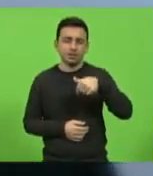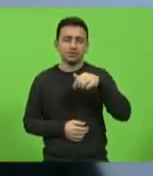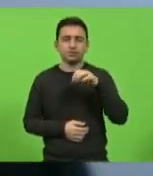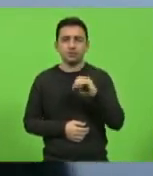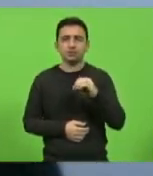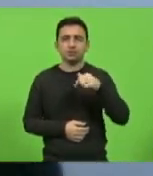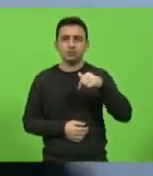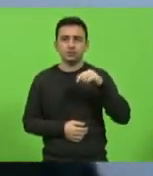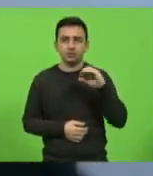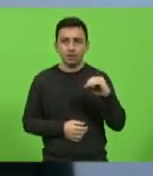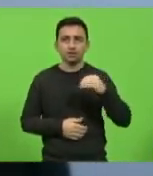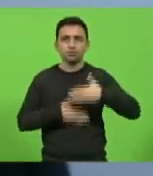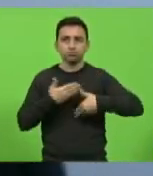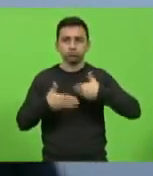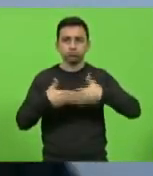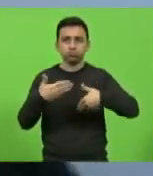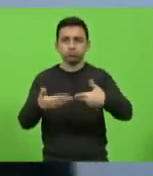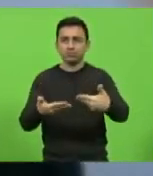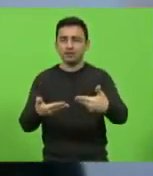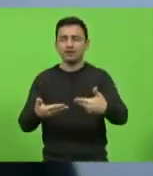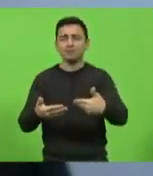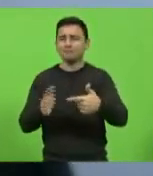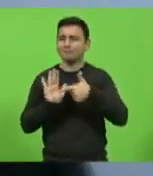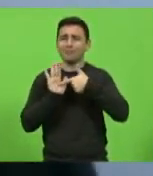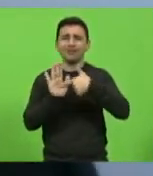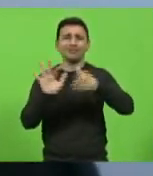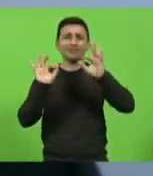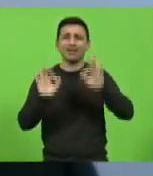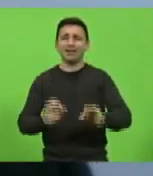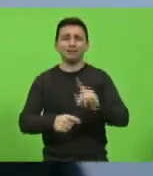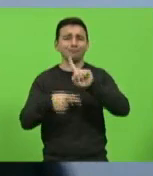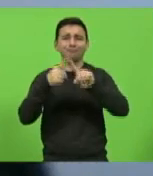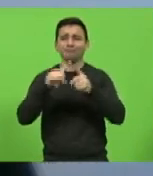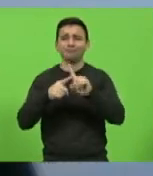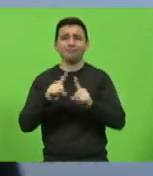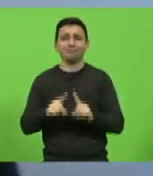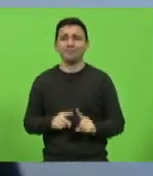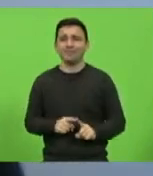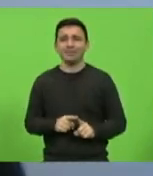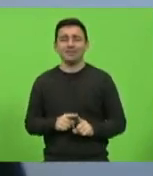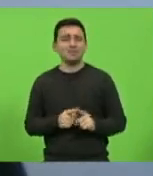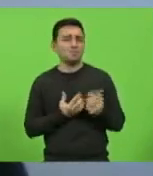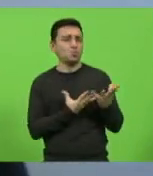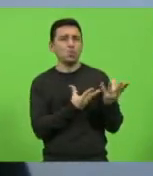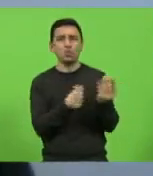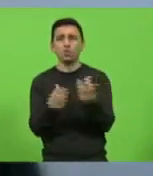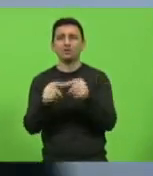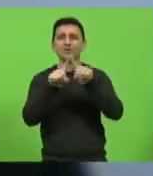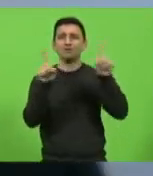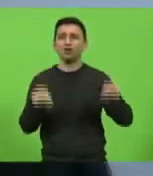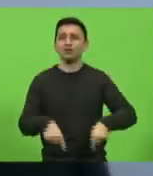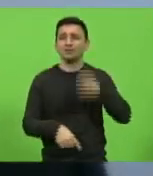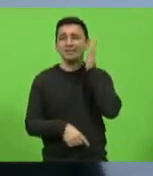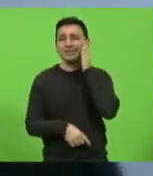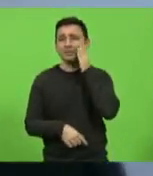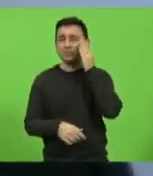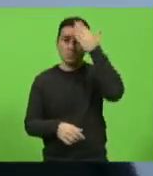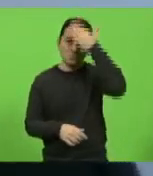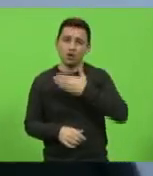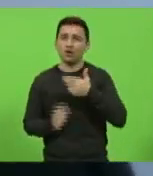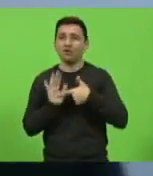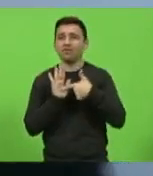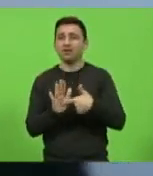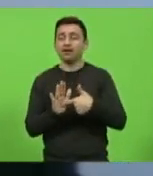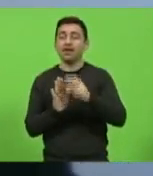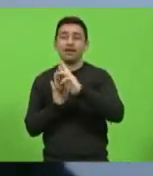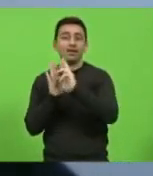37070-2020 tramitou, é inegável que a negociação era de conhecimento de diversos servidores, o que é comprovado pelo